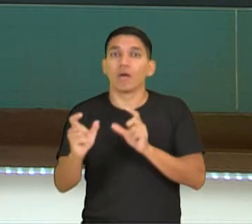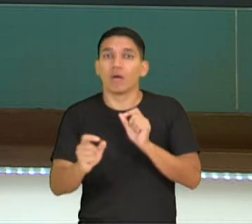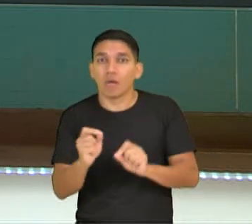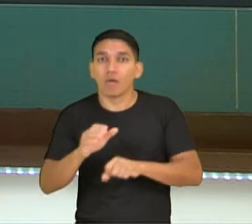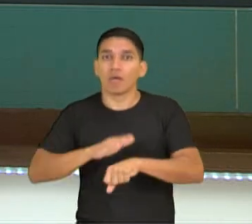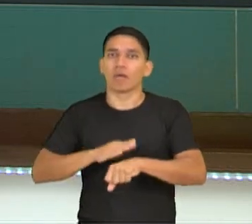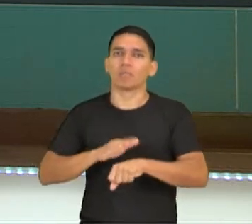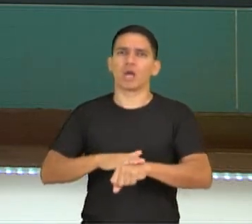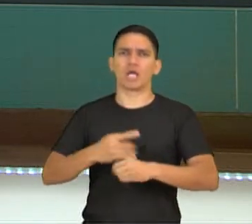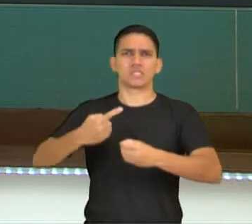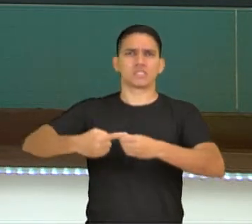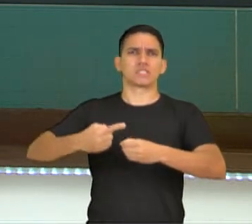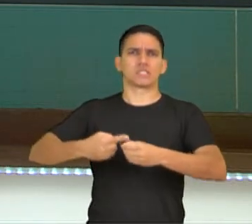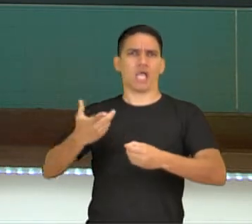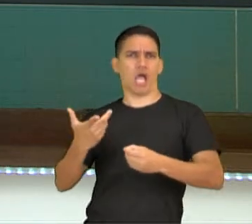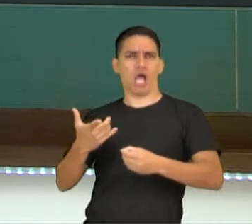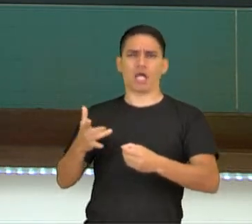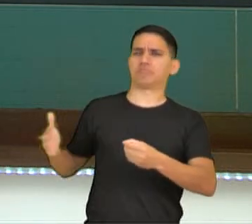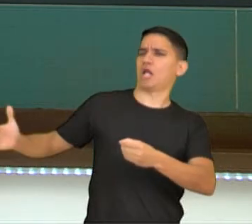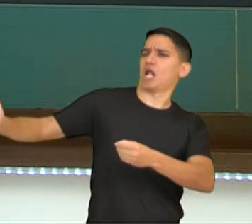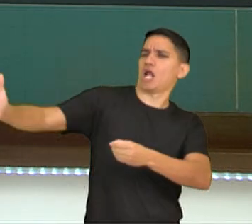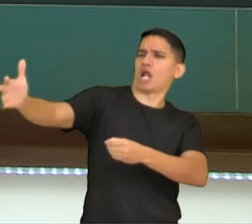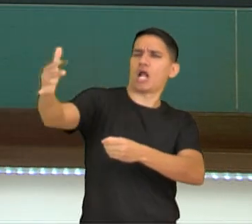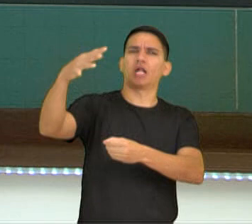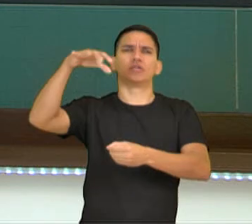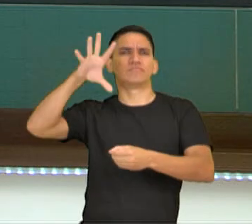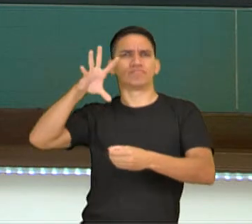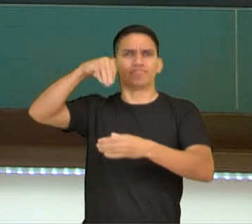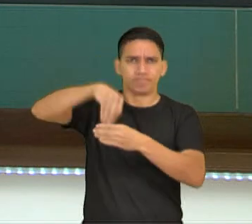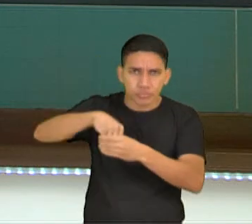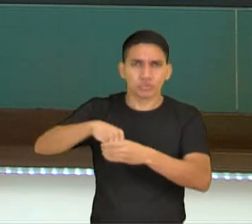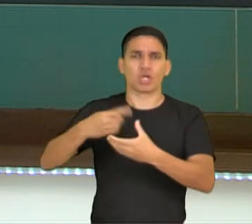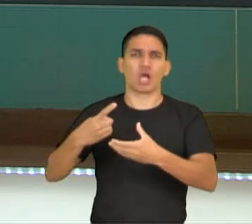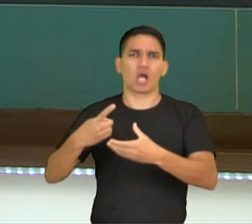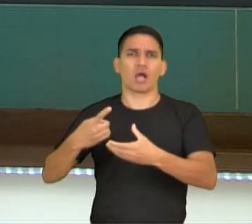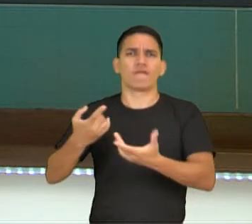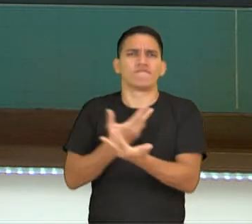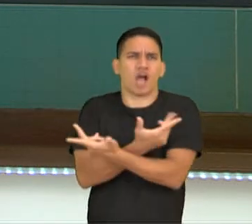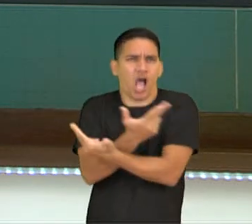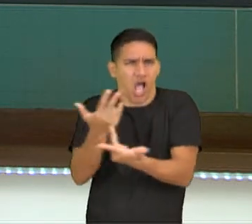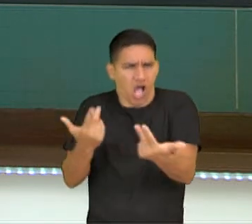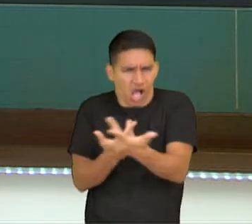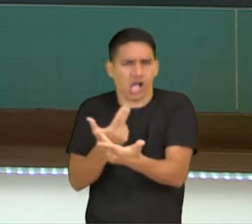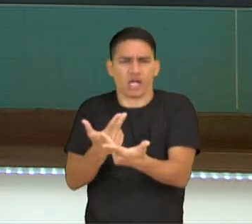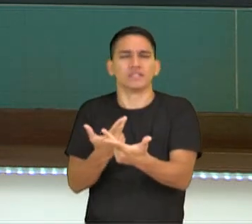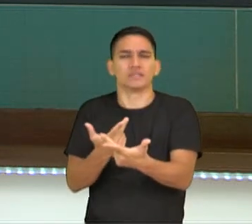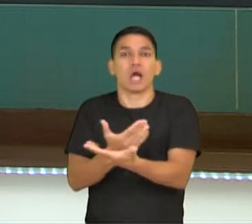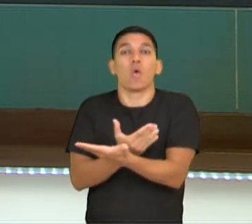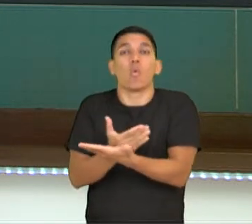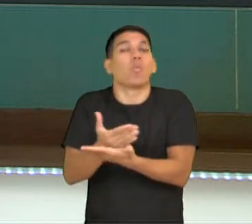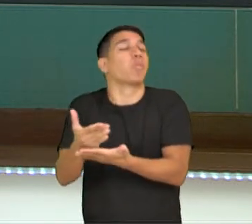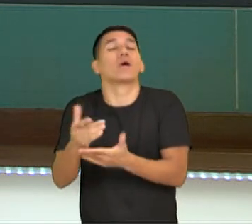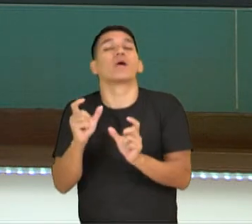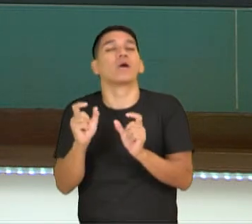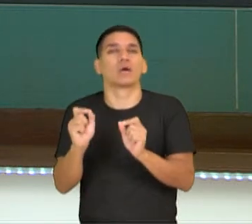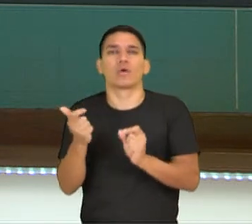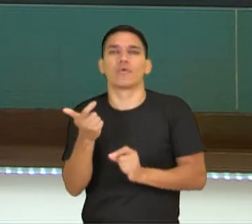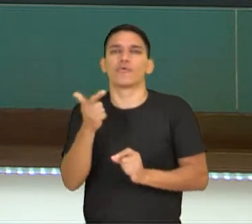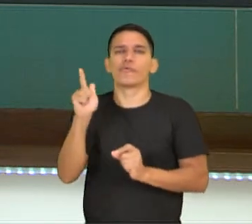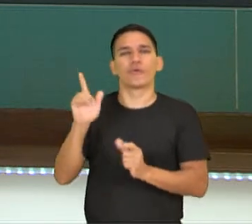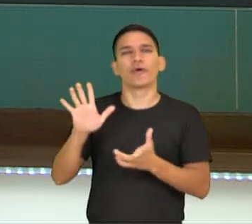cidade, cosmopolita, cheio de gente de todo lugar, e agora nós estamos começando